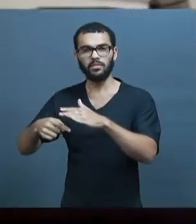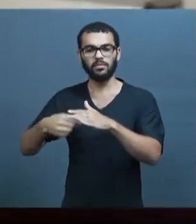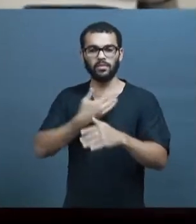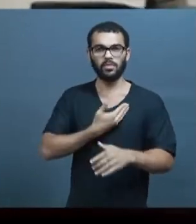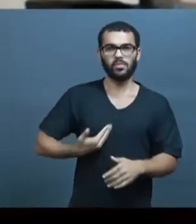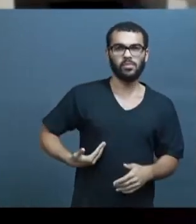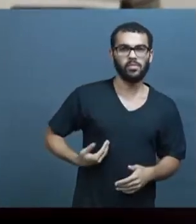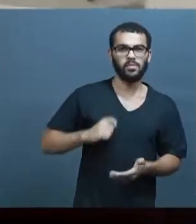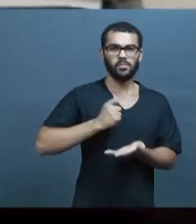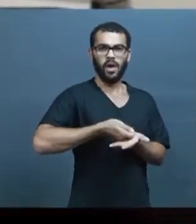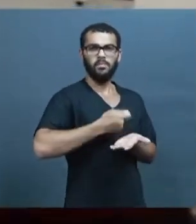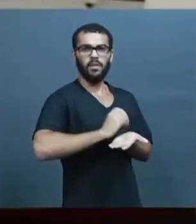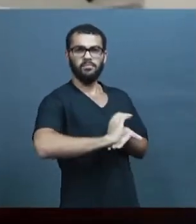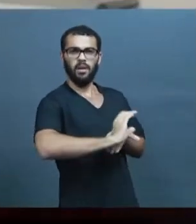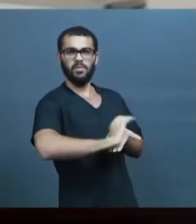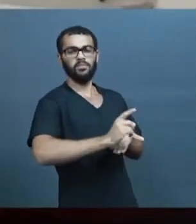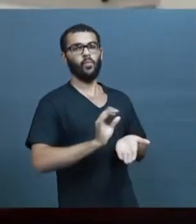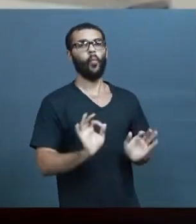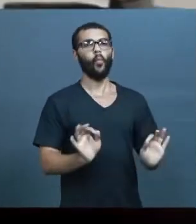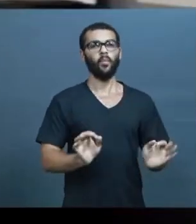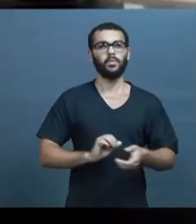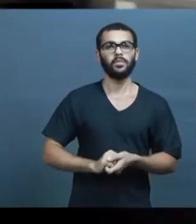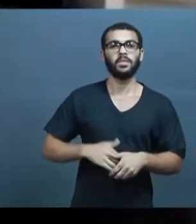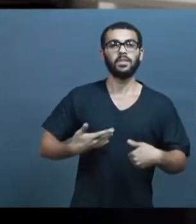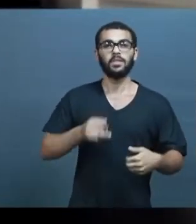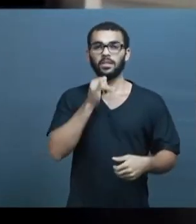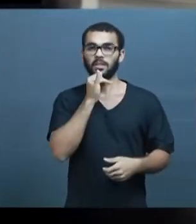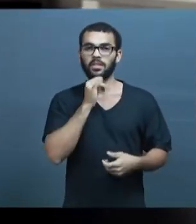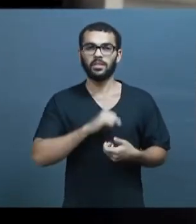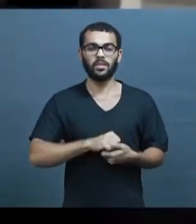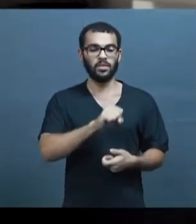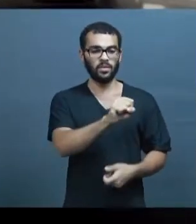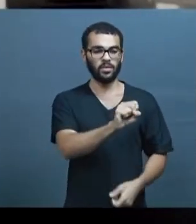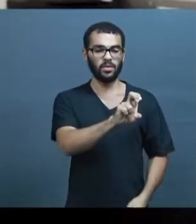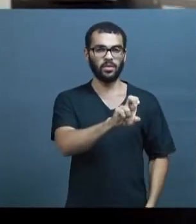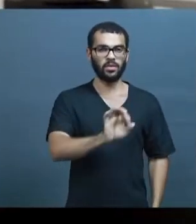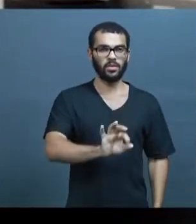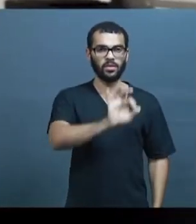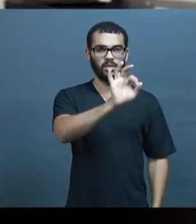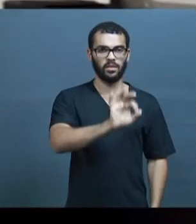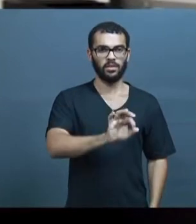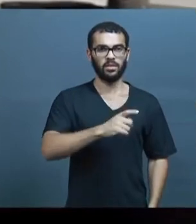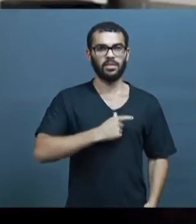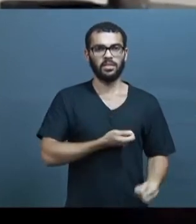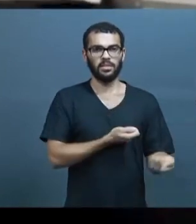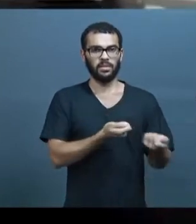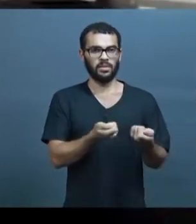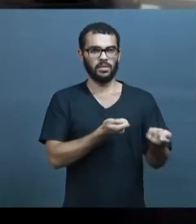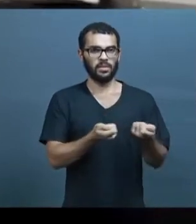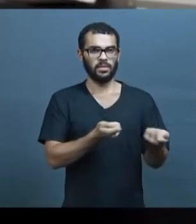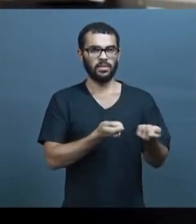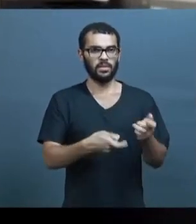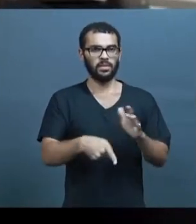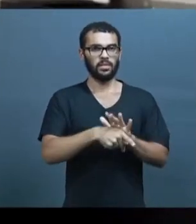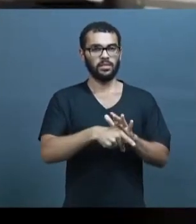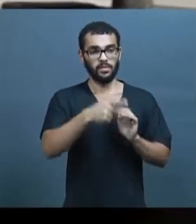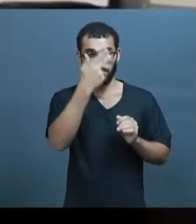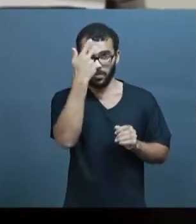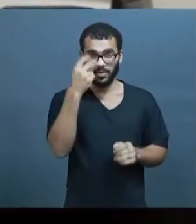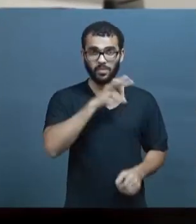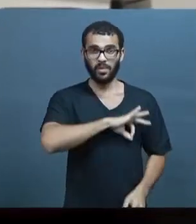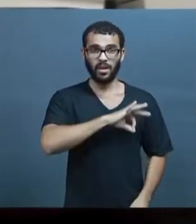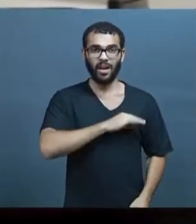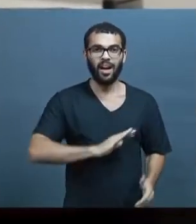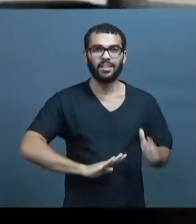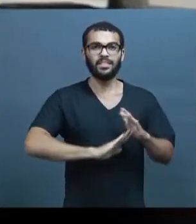é ruim porque 85% da economia que a reforma pretende gerar vai vir dos recursos de quem ganha hoje até dois salários